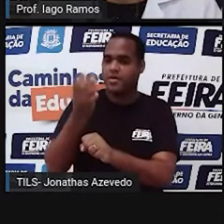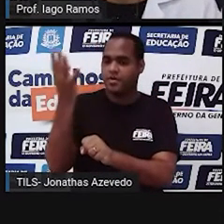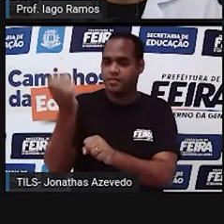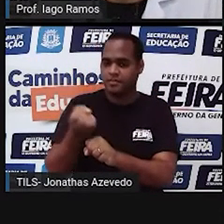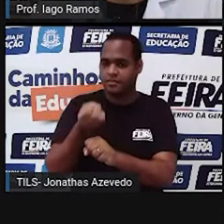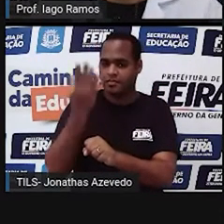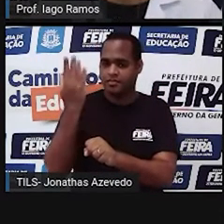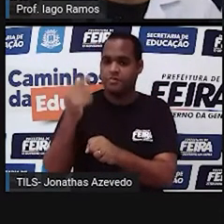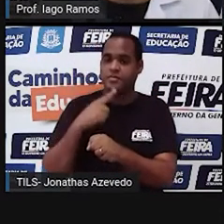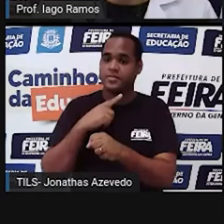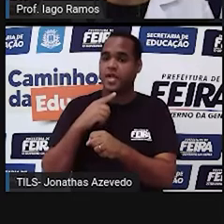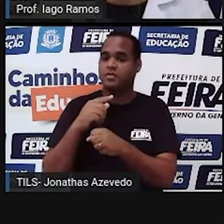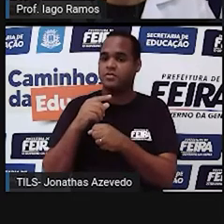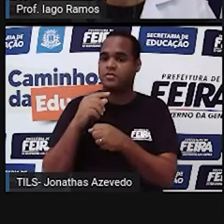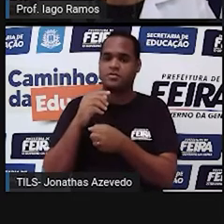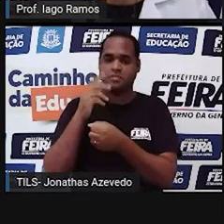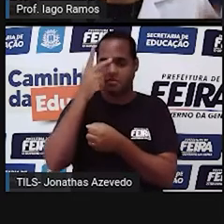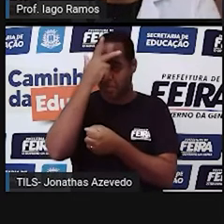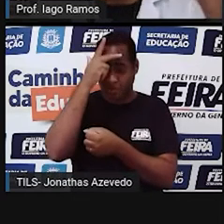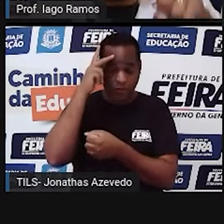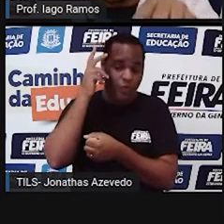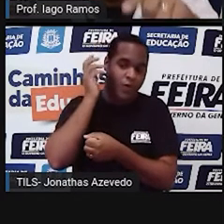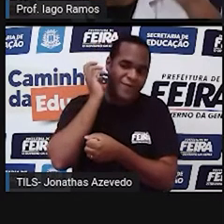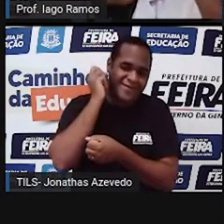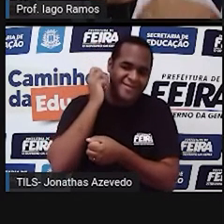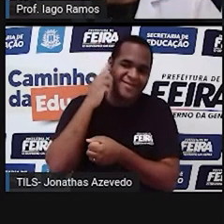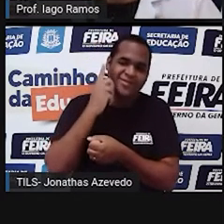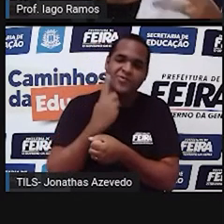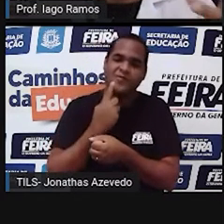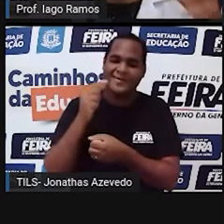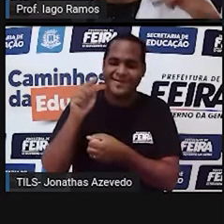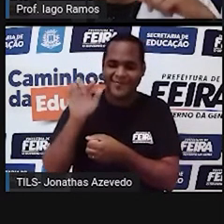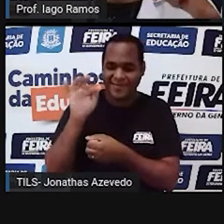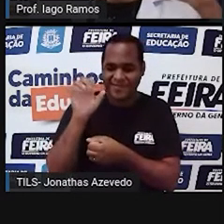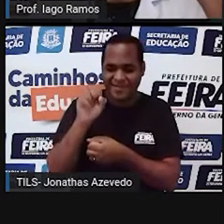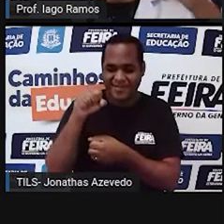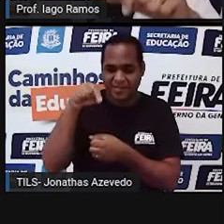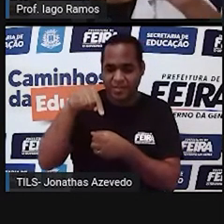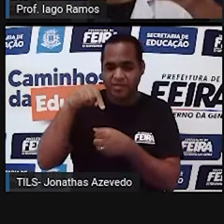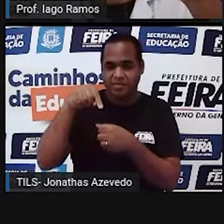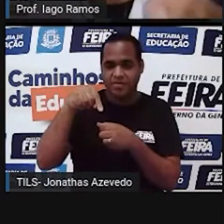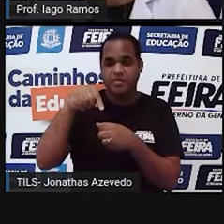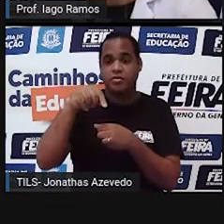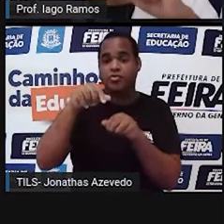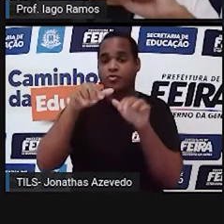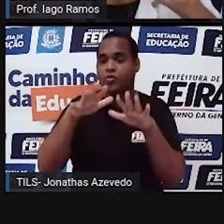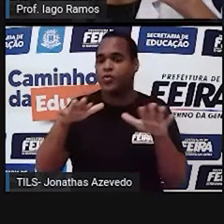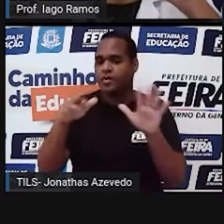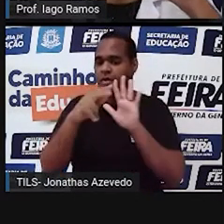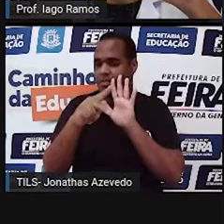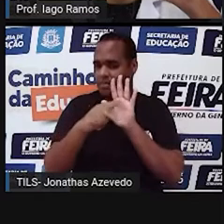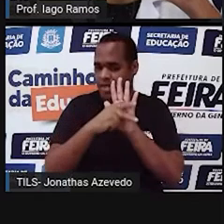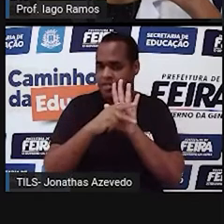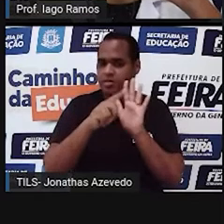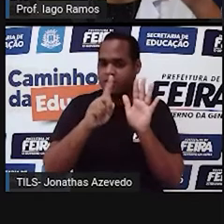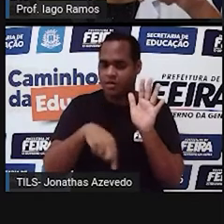Municipal de Educação de Feira de Santana. Você, eu, nós, né, estamos fazendo parte aí